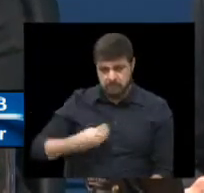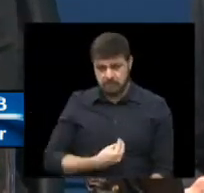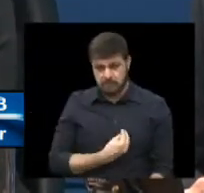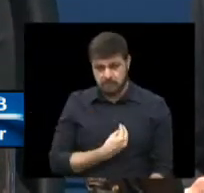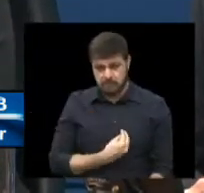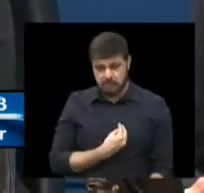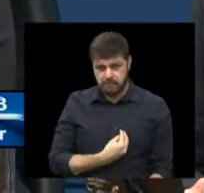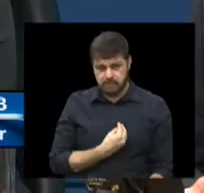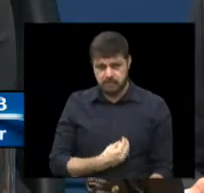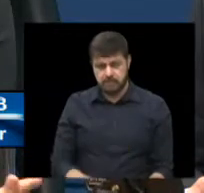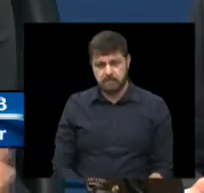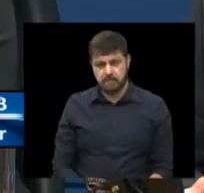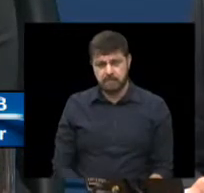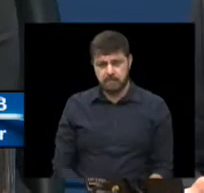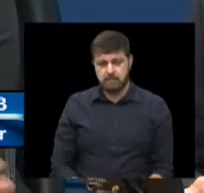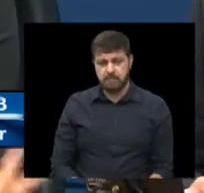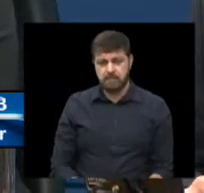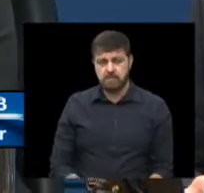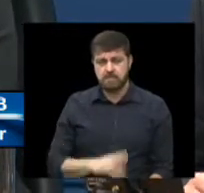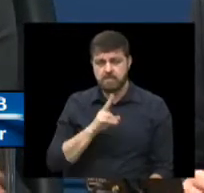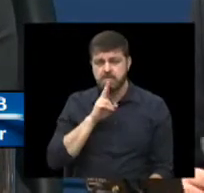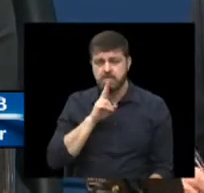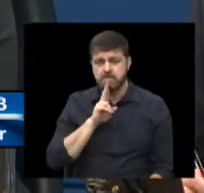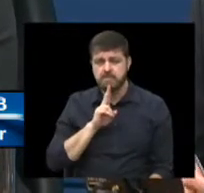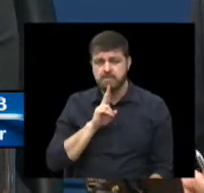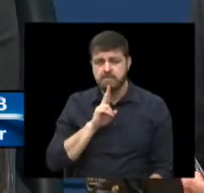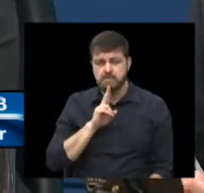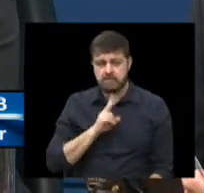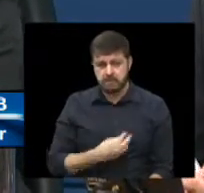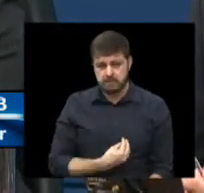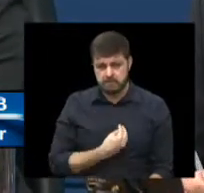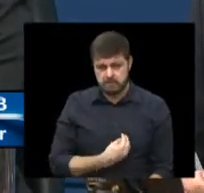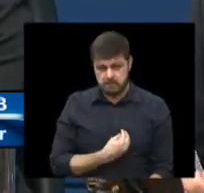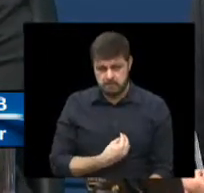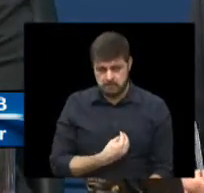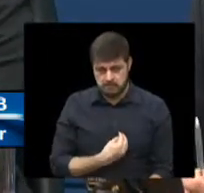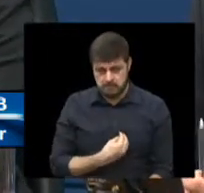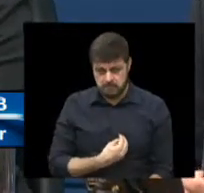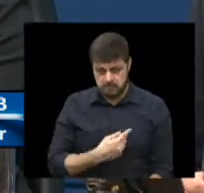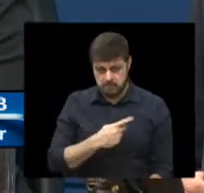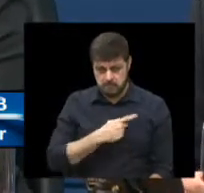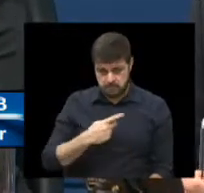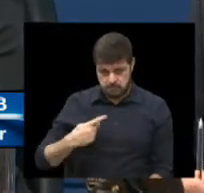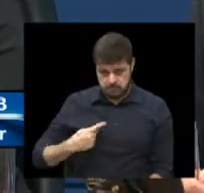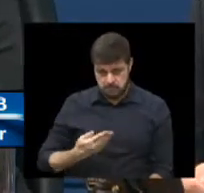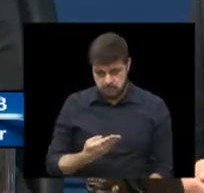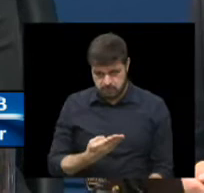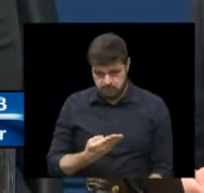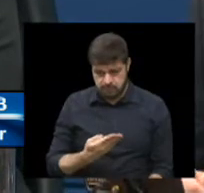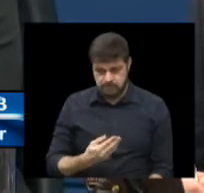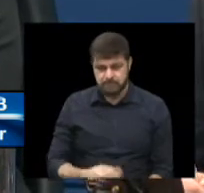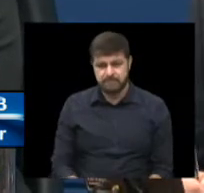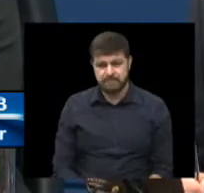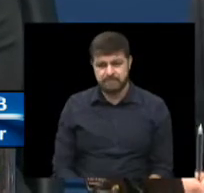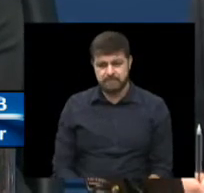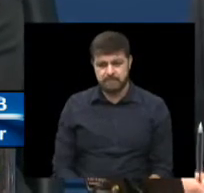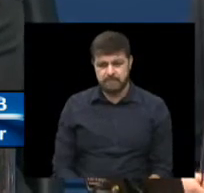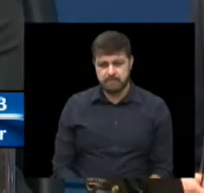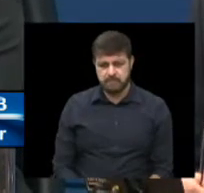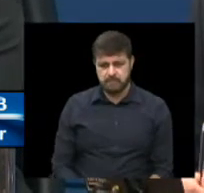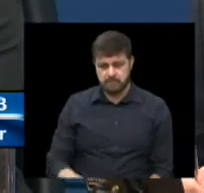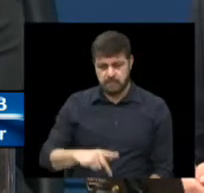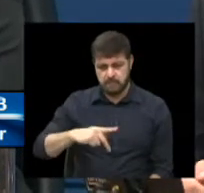presente. Nelson Ossiri, presente. Pastor Elias Azevedo, presente.